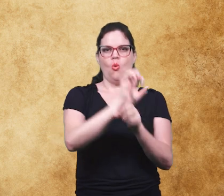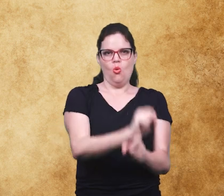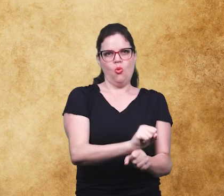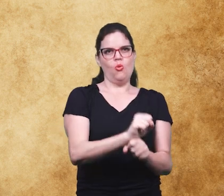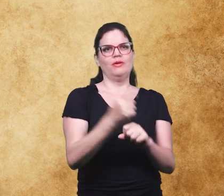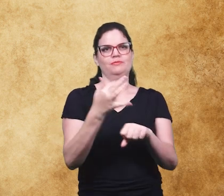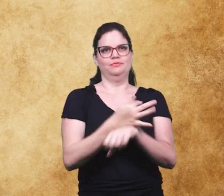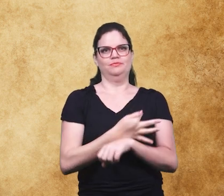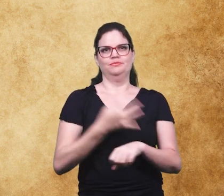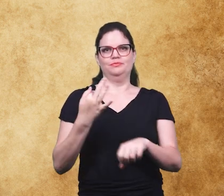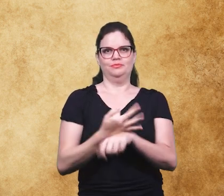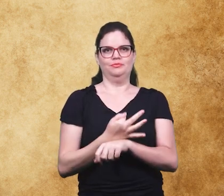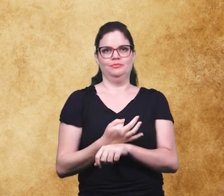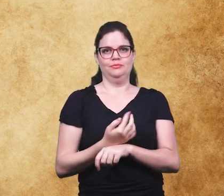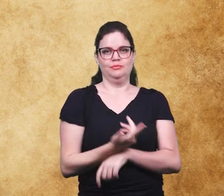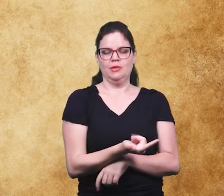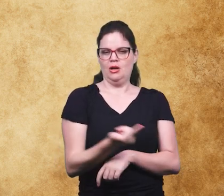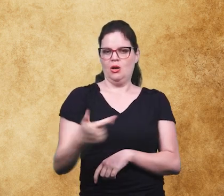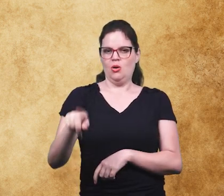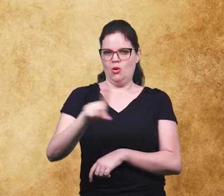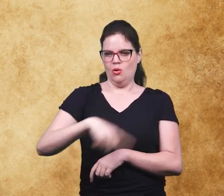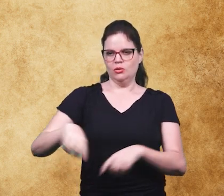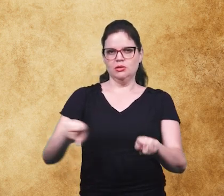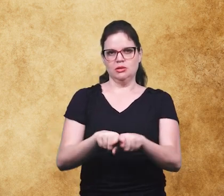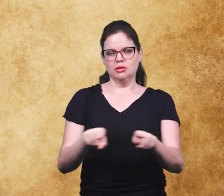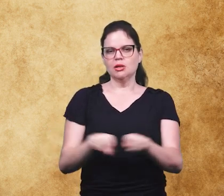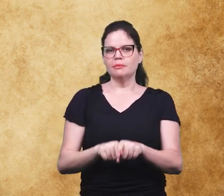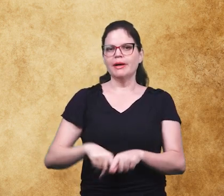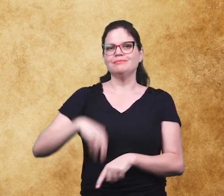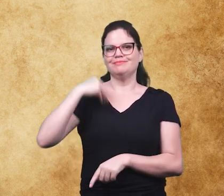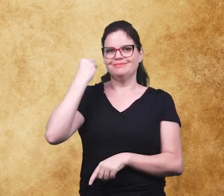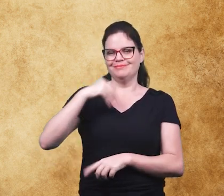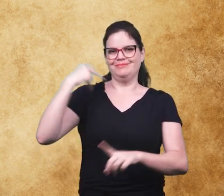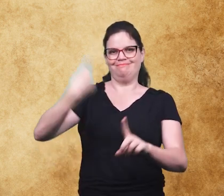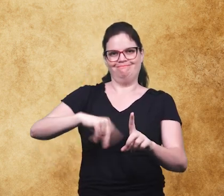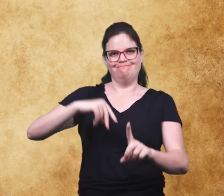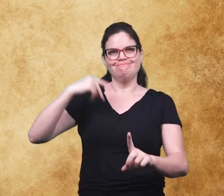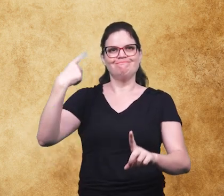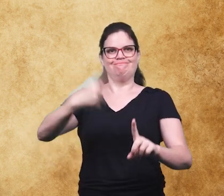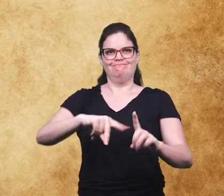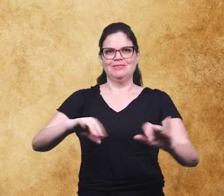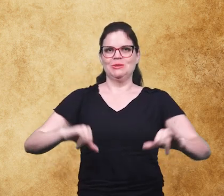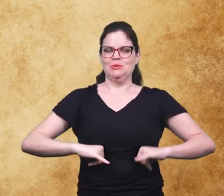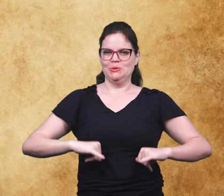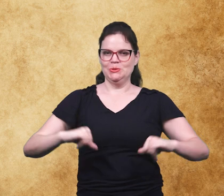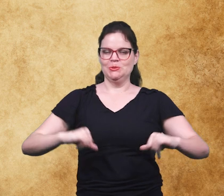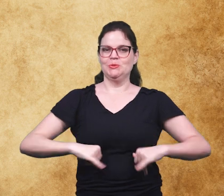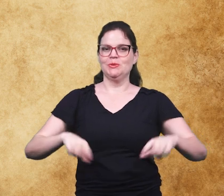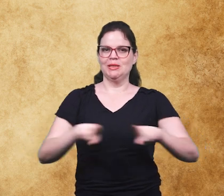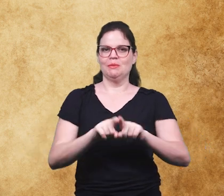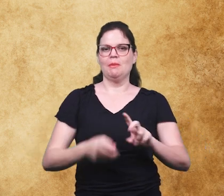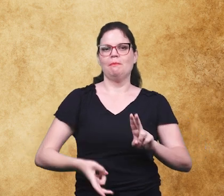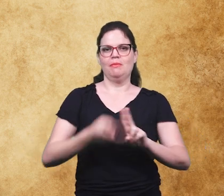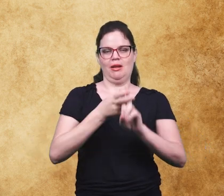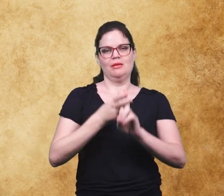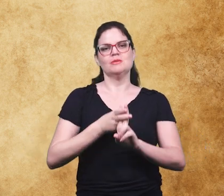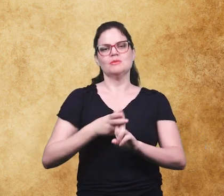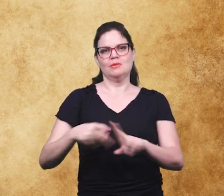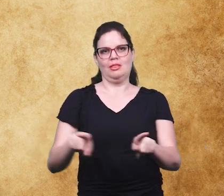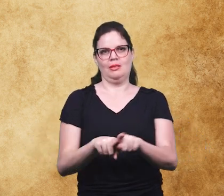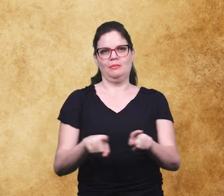Versículo 36 também diz assim: e outros experimentaram escárnios e açoites, e até cadeias